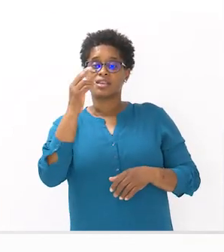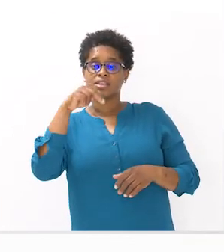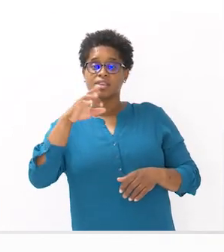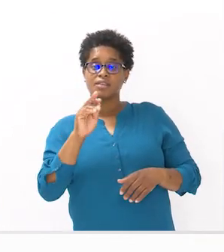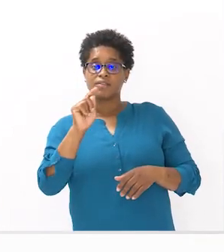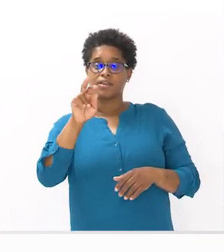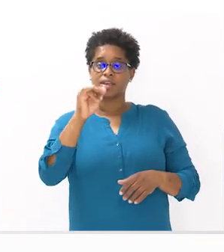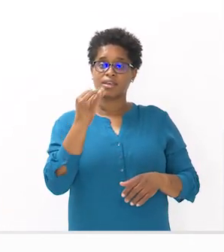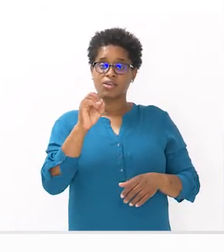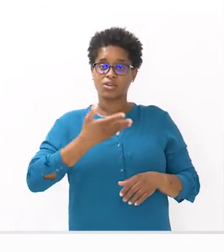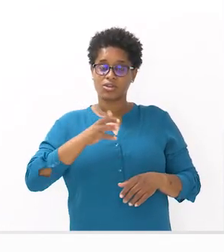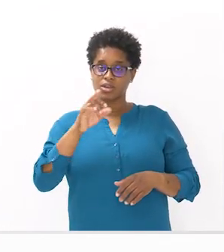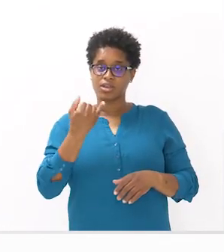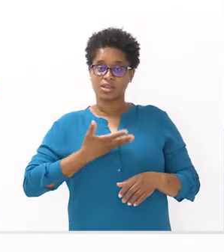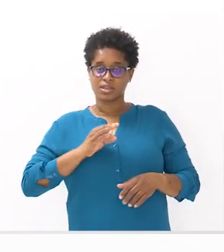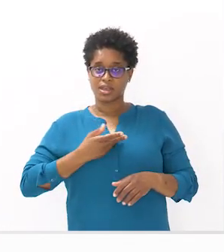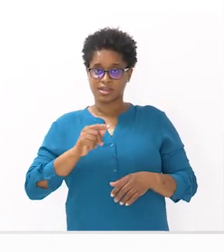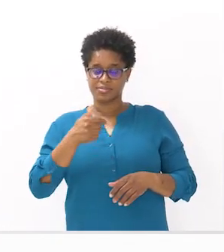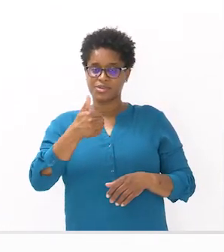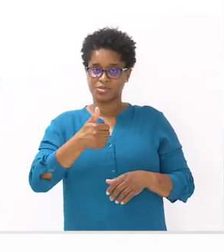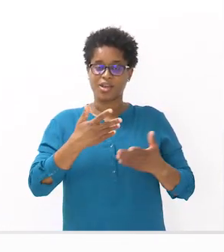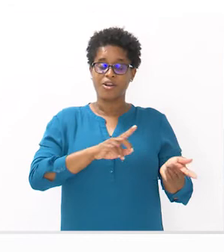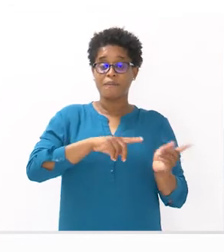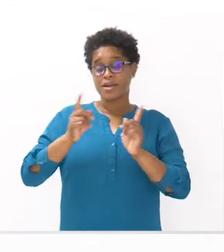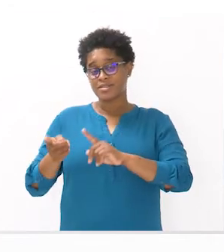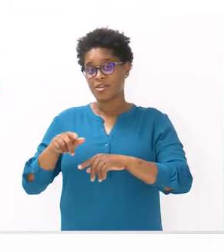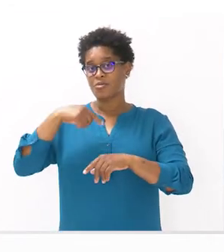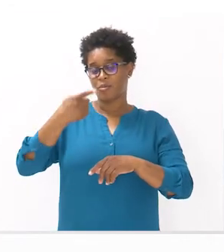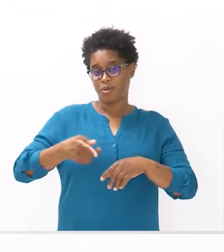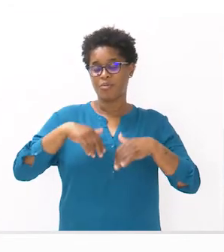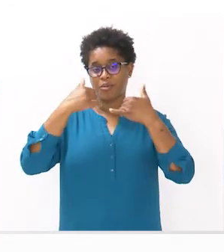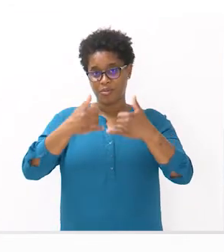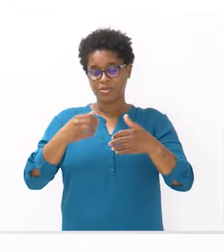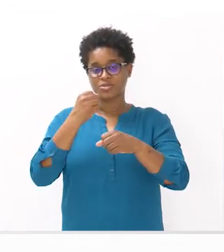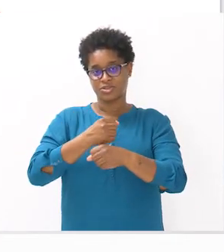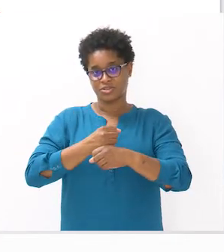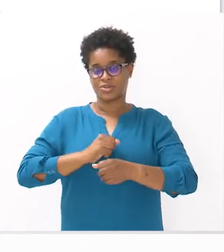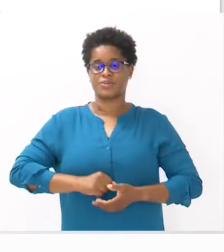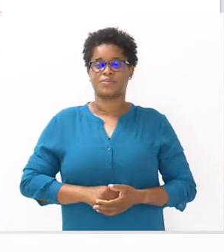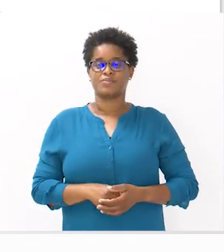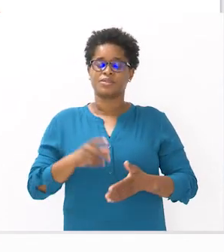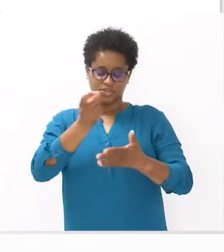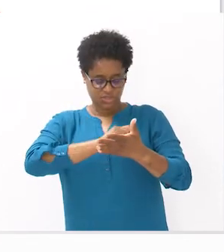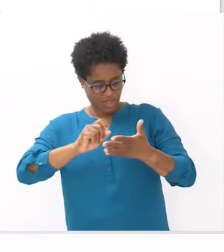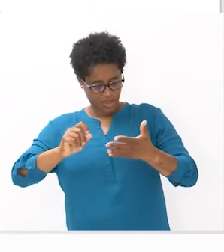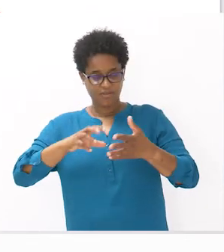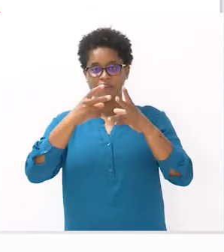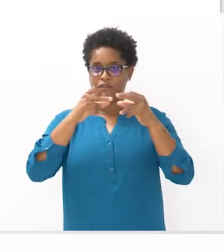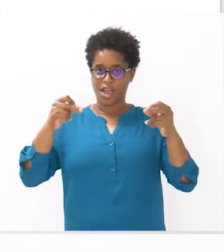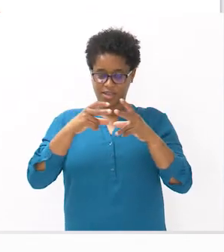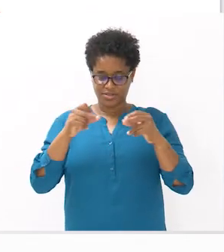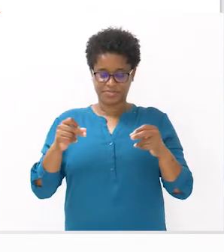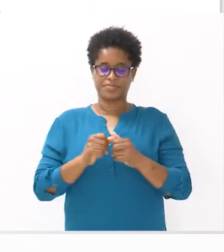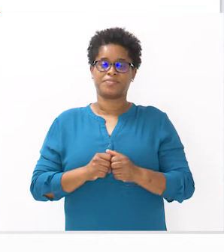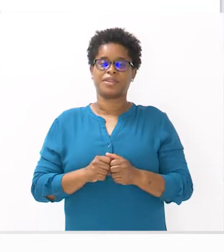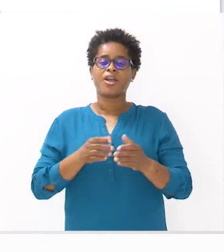inferioridade. Muito bem. Passemos agora para o próximo exercício. Escrevam frases